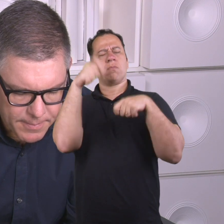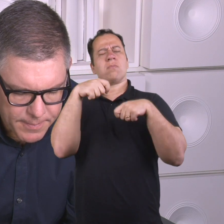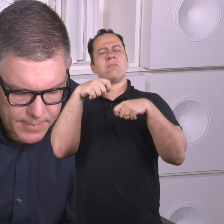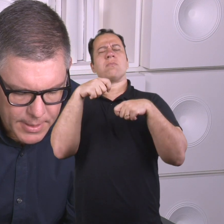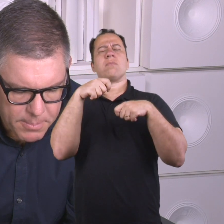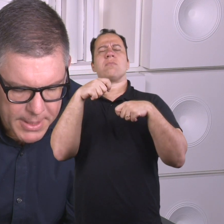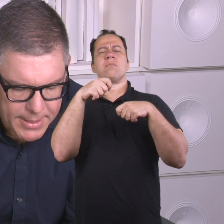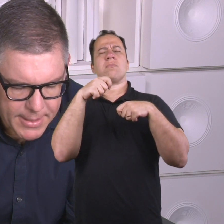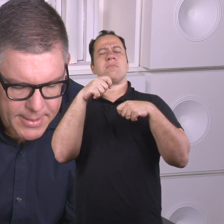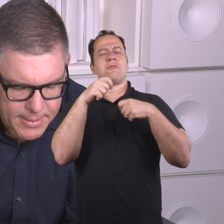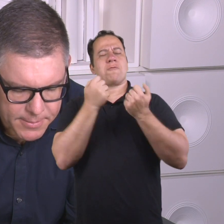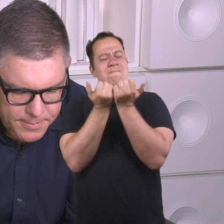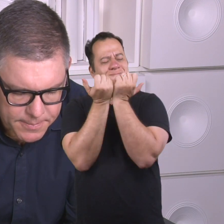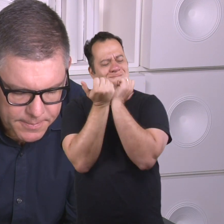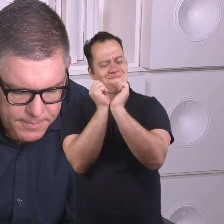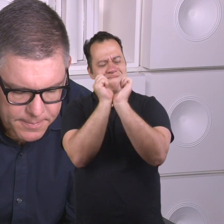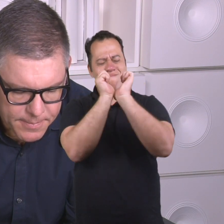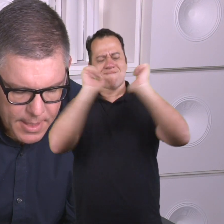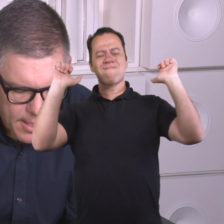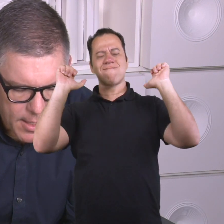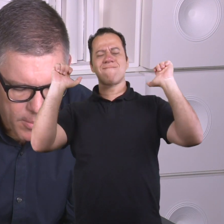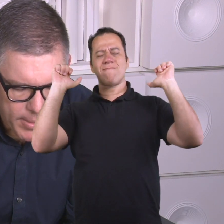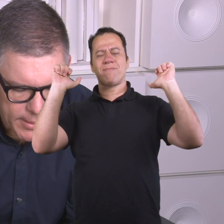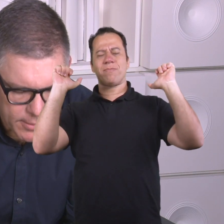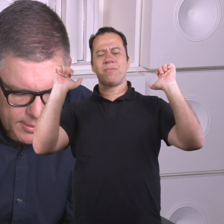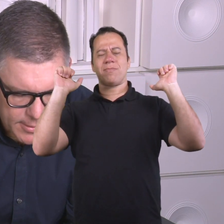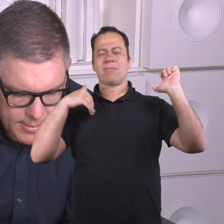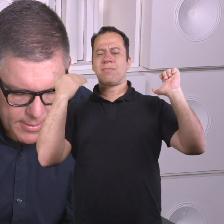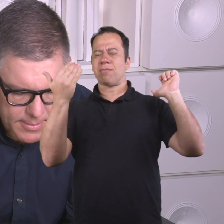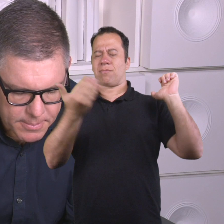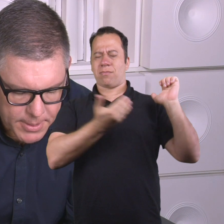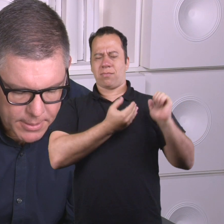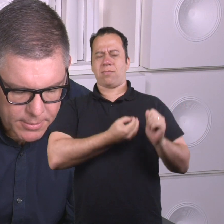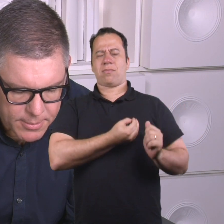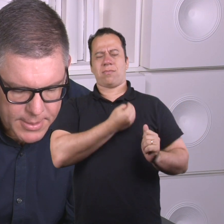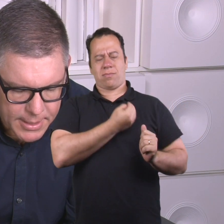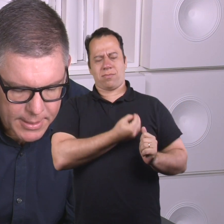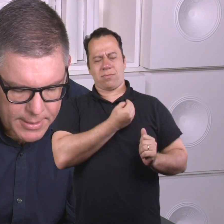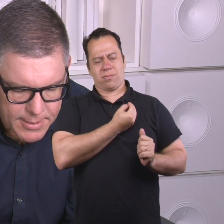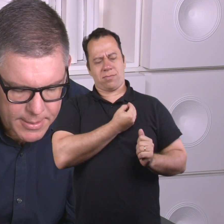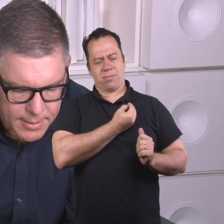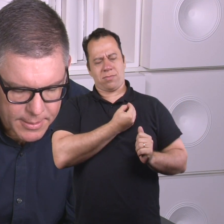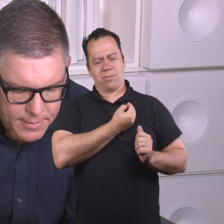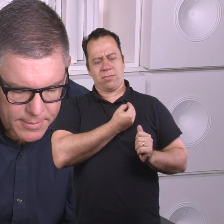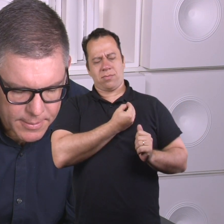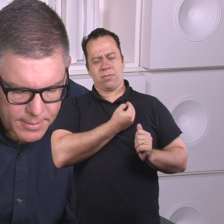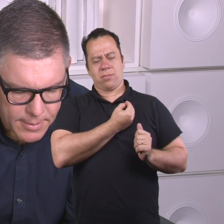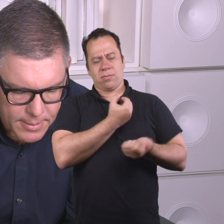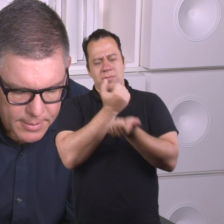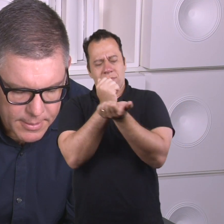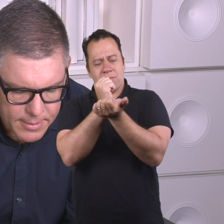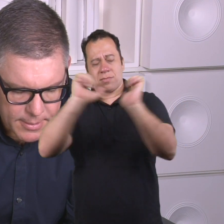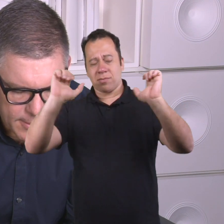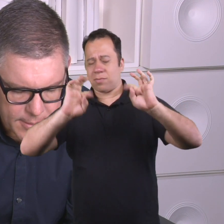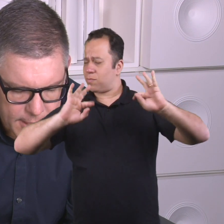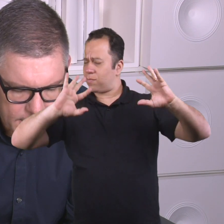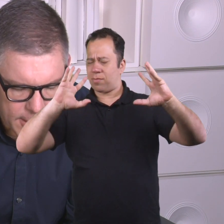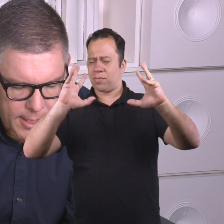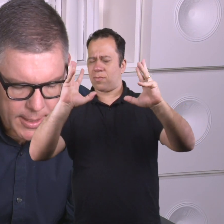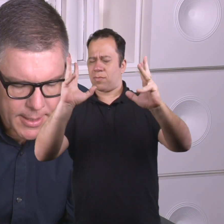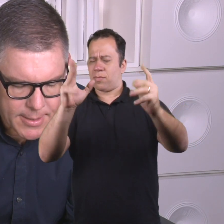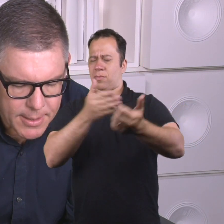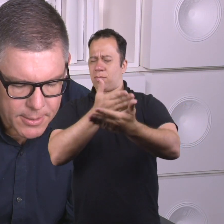promova libertação para nós, para todos aqueles que